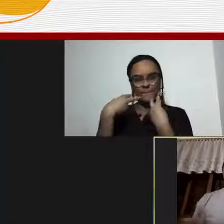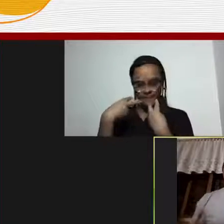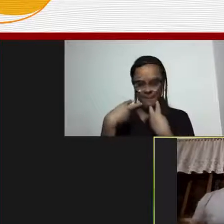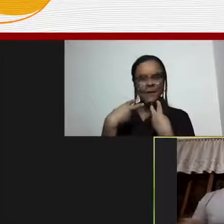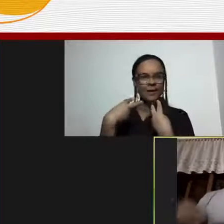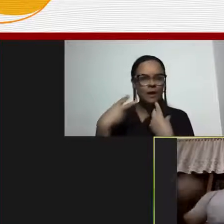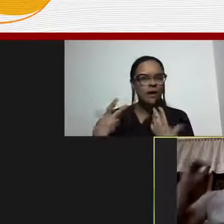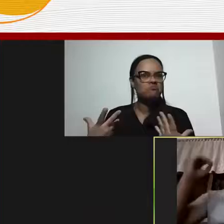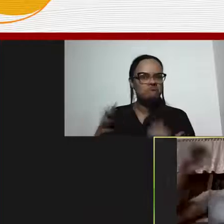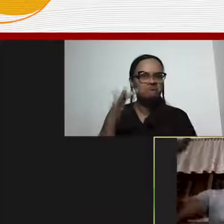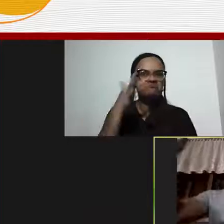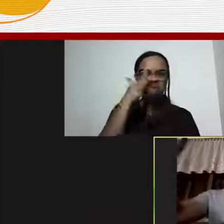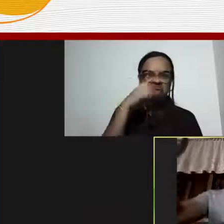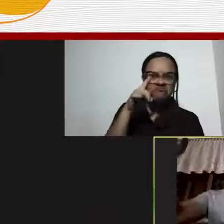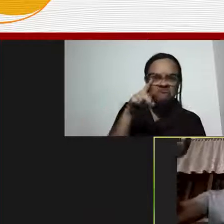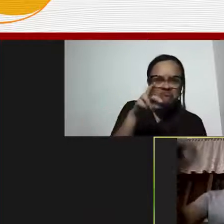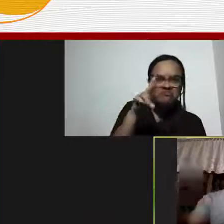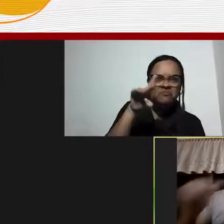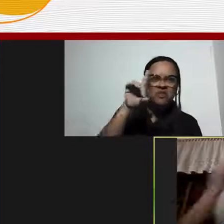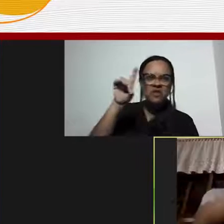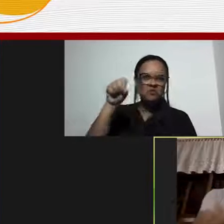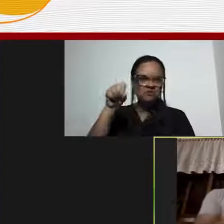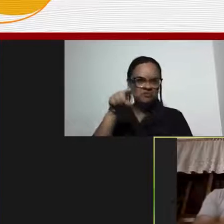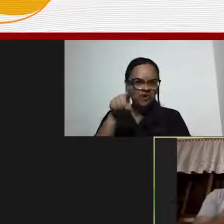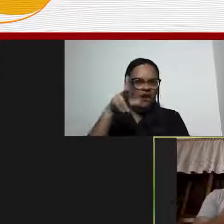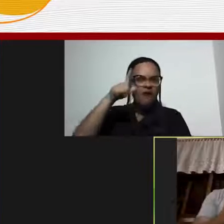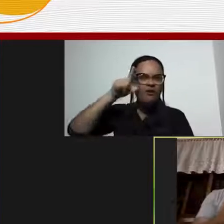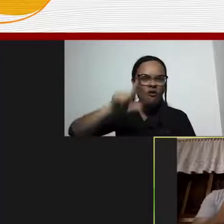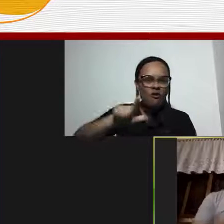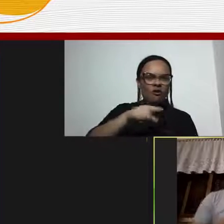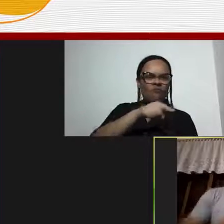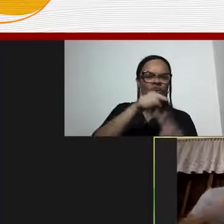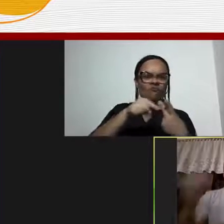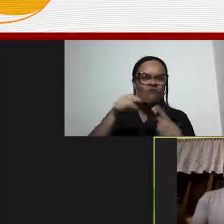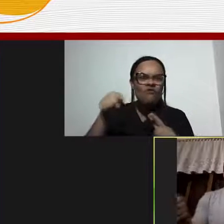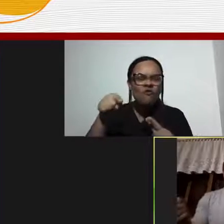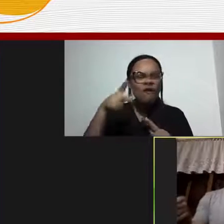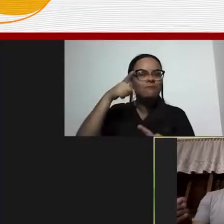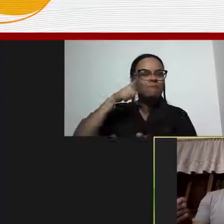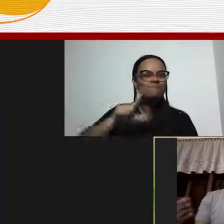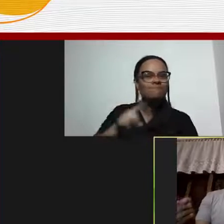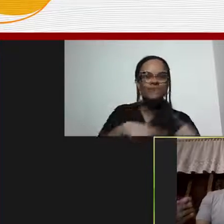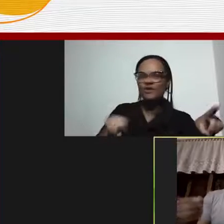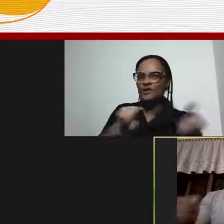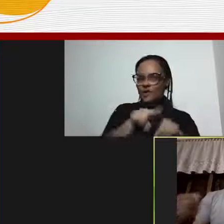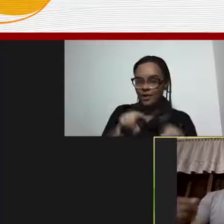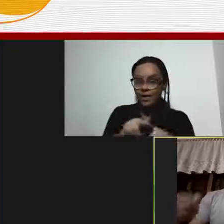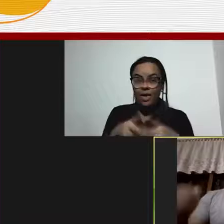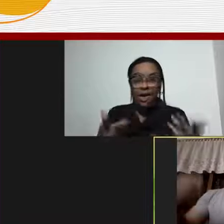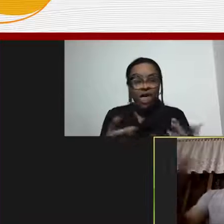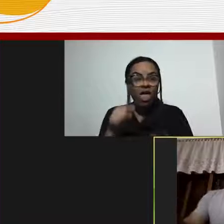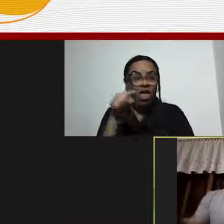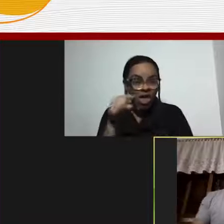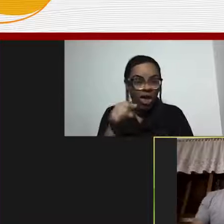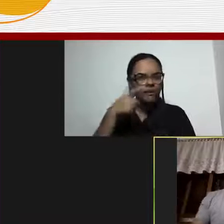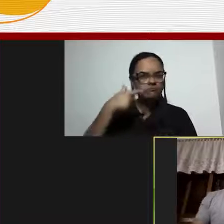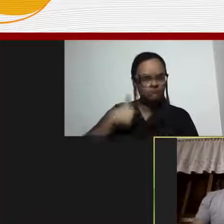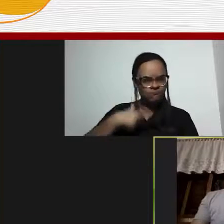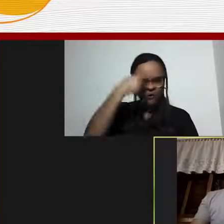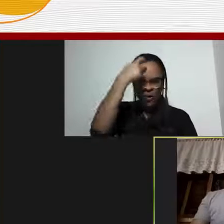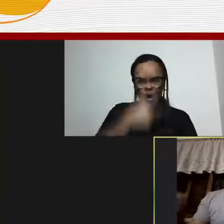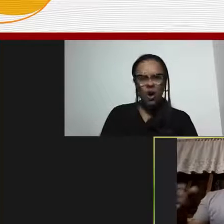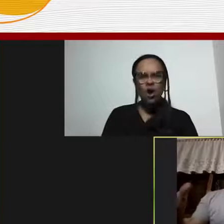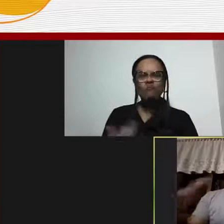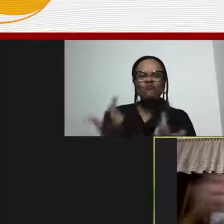falarem, caramba, o Pedrão conseguiu, o Clodoaldo também. Então, se eles conseguem, a gente também pode fazer o